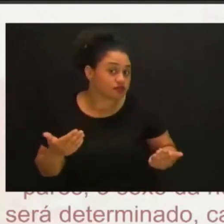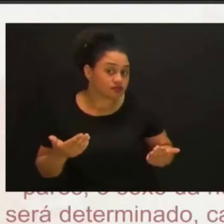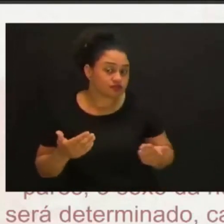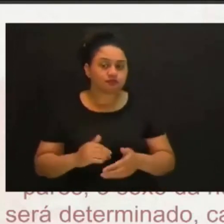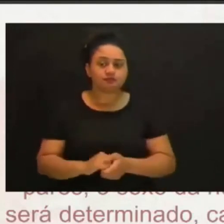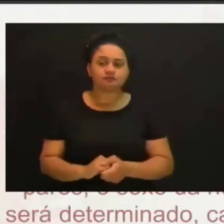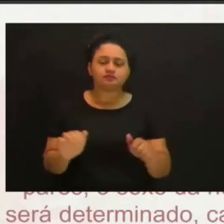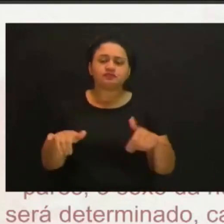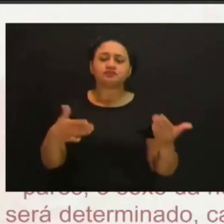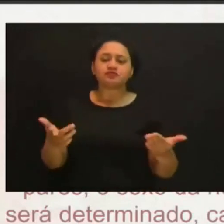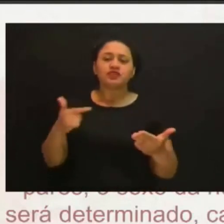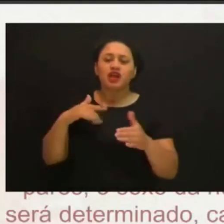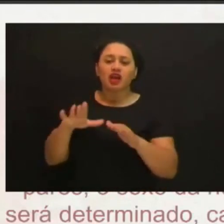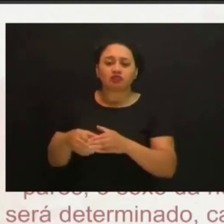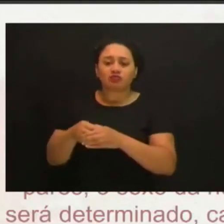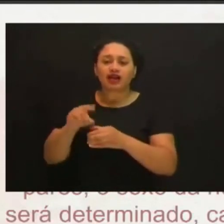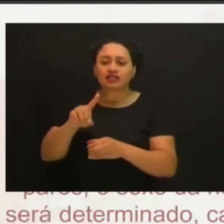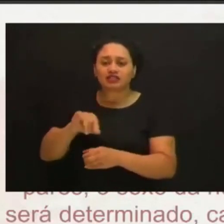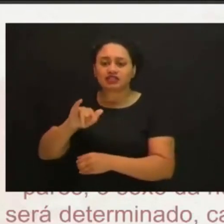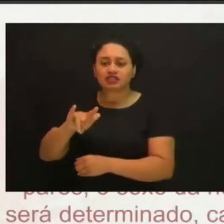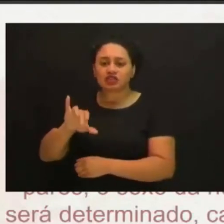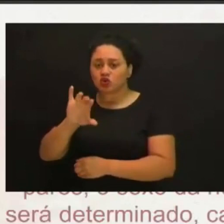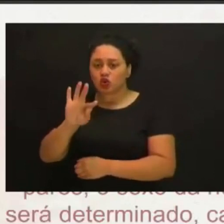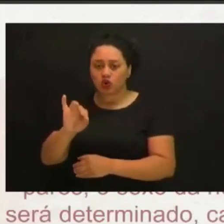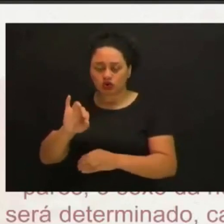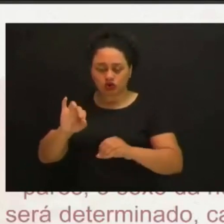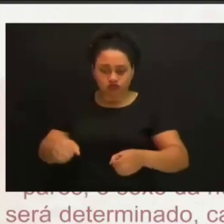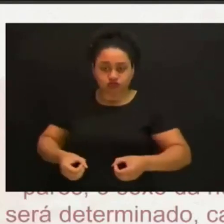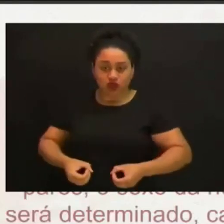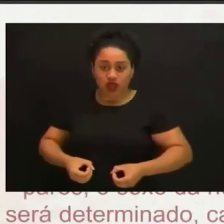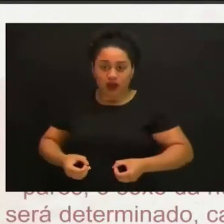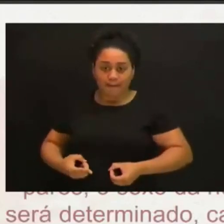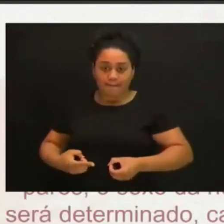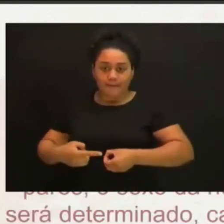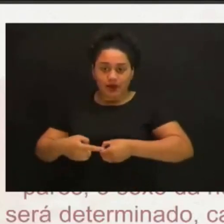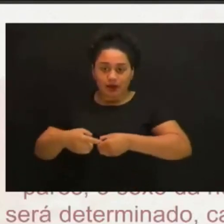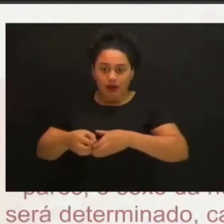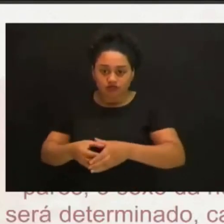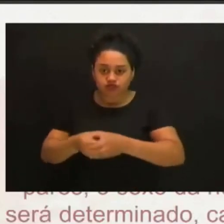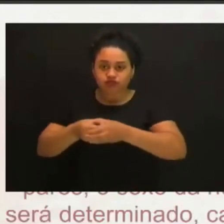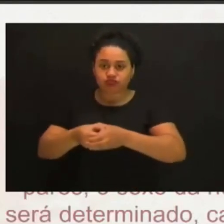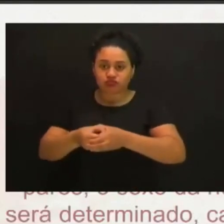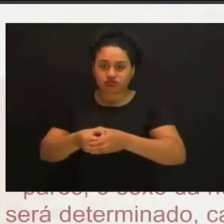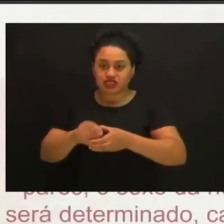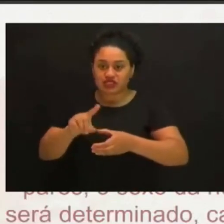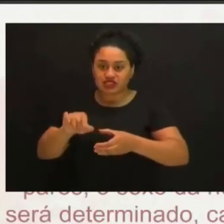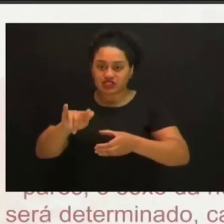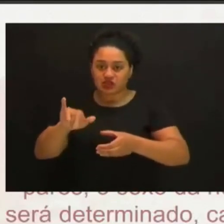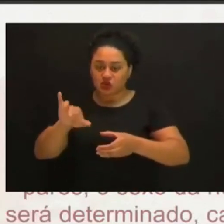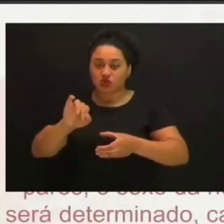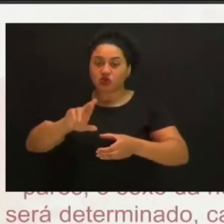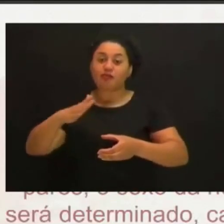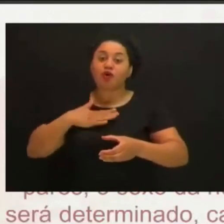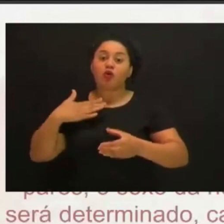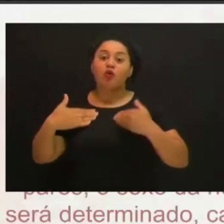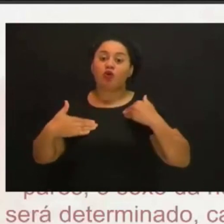Então, aquele zigoto, aquele óvulo que foi fertilizado ali, que formou um zigoto, não é meu corpo, minhas regras.